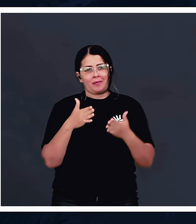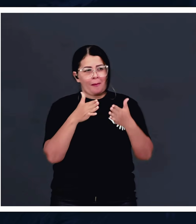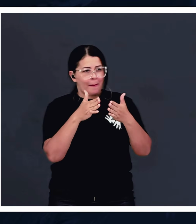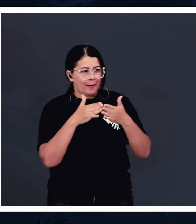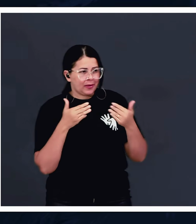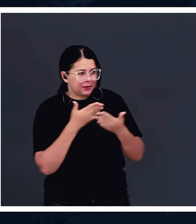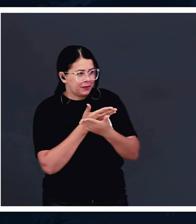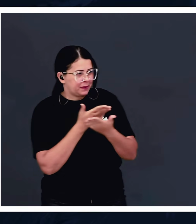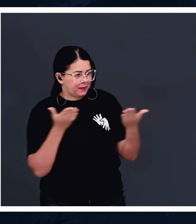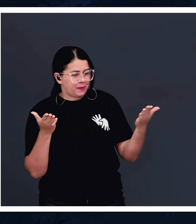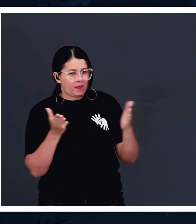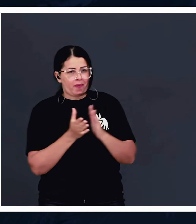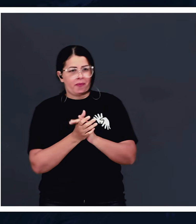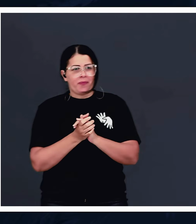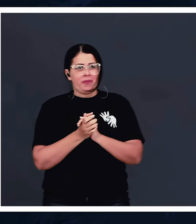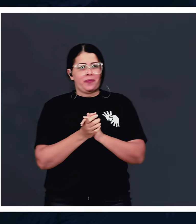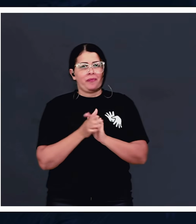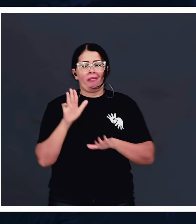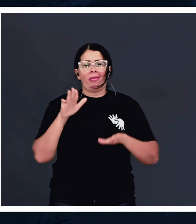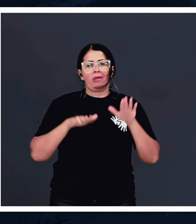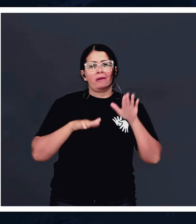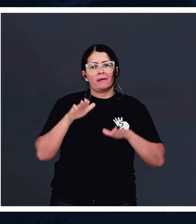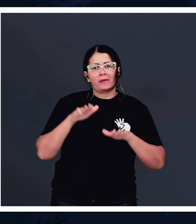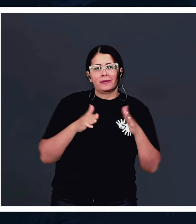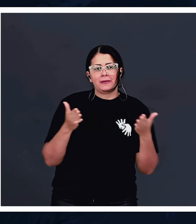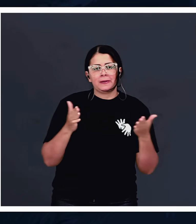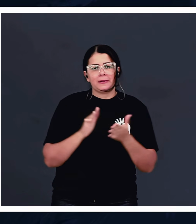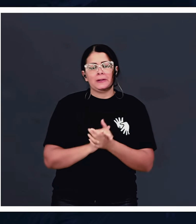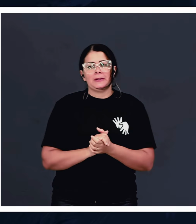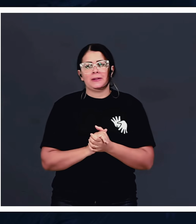vocês. Às vezes,